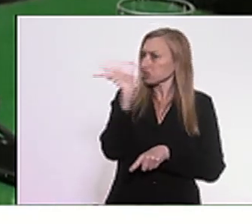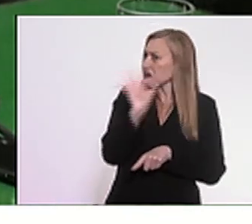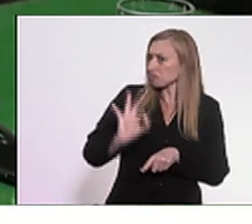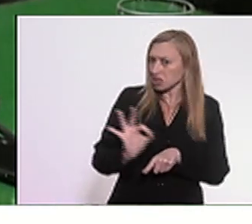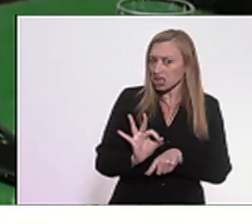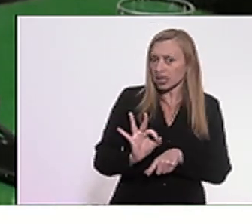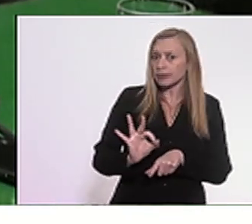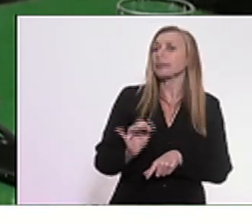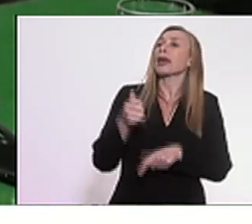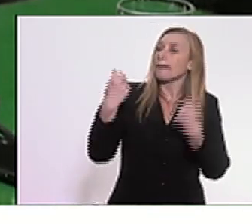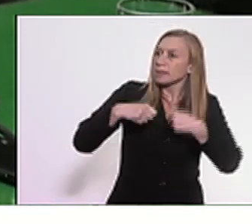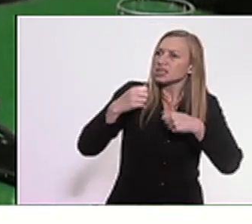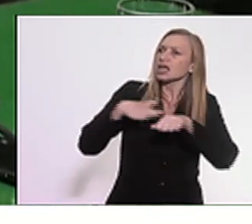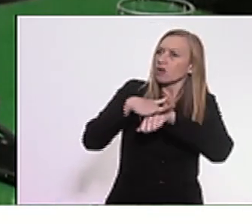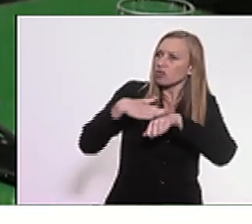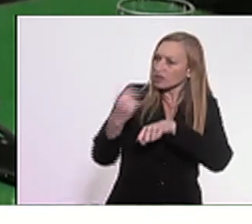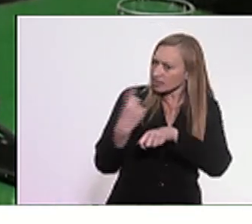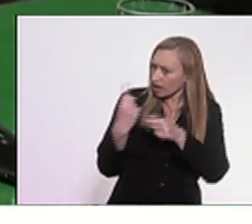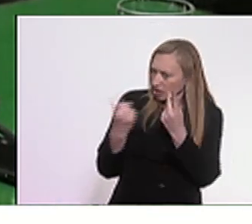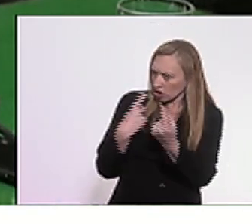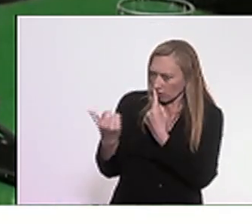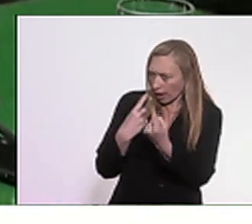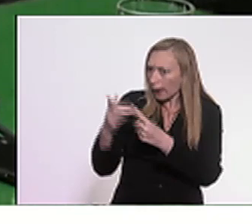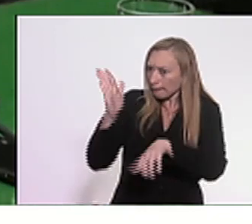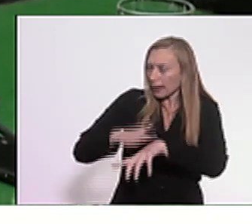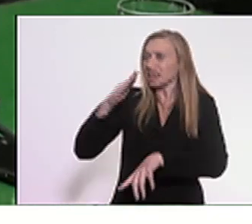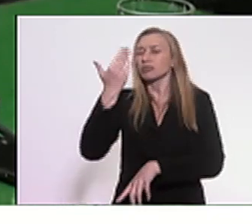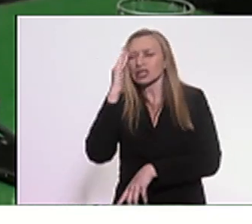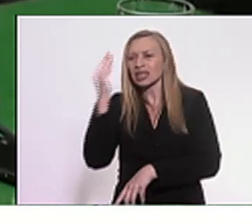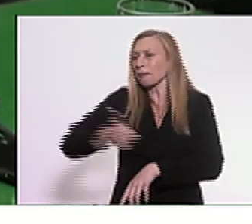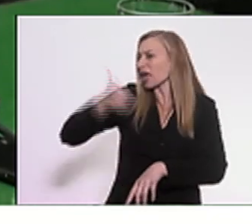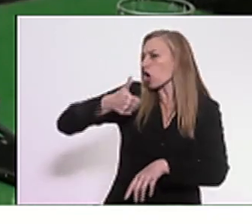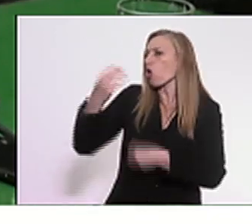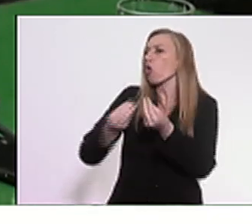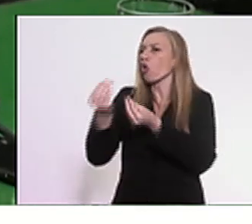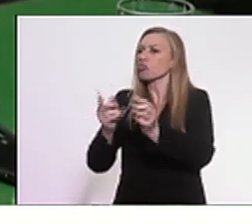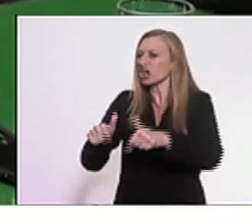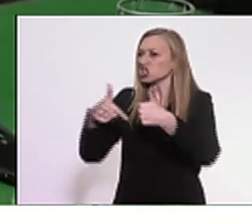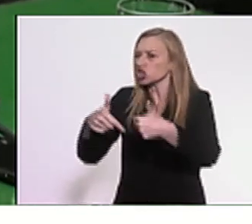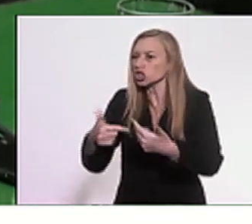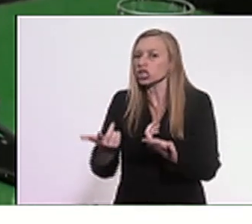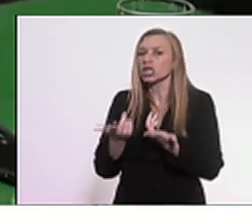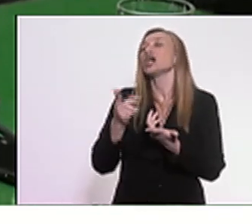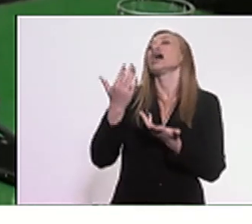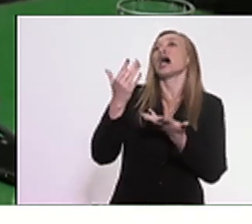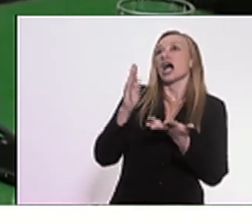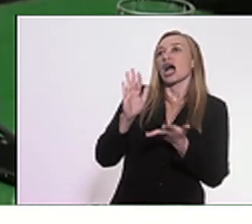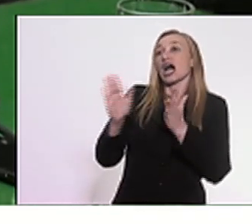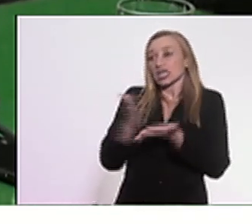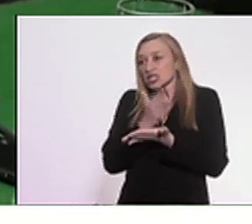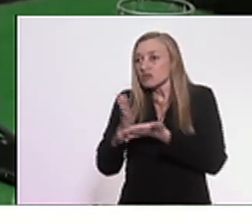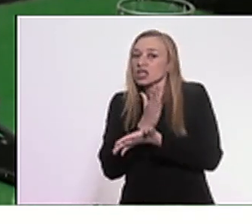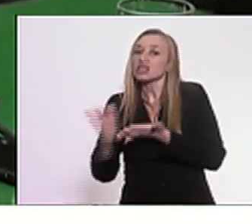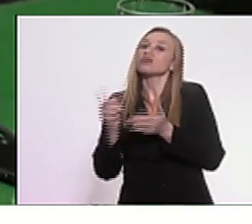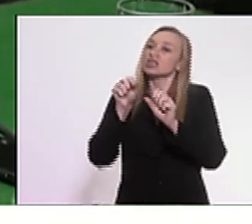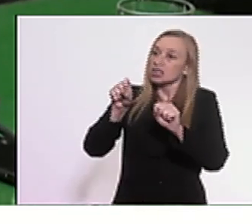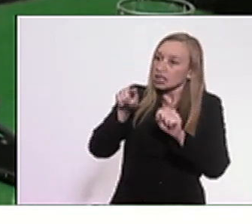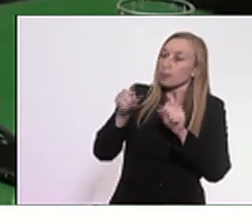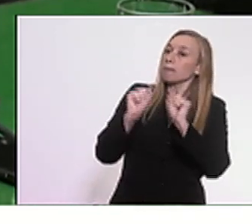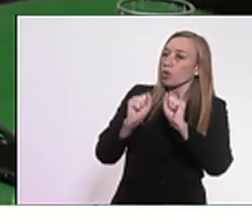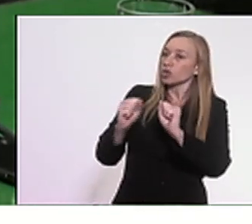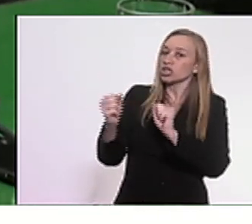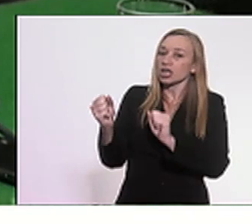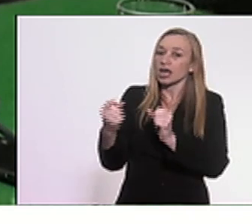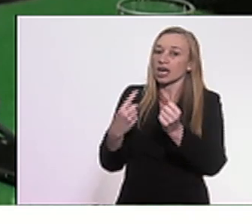gente vai precisar conversar mais para eu poder entender como isso funciona. Às vezes você tem muita contribuição para dar aqui para o nosso DISC,